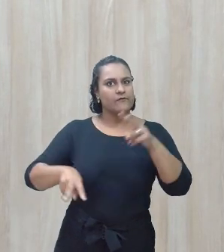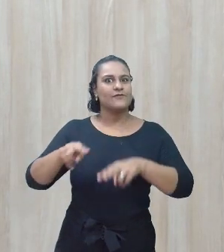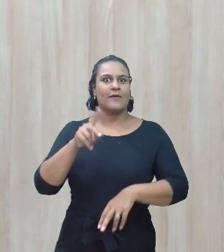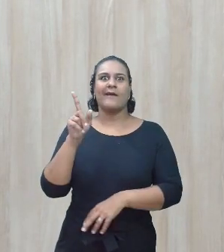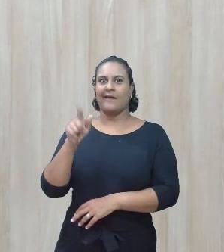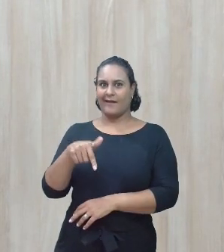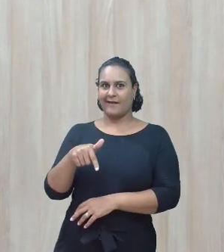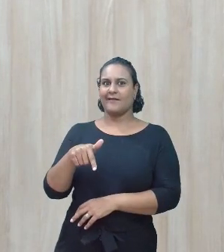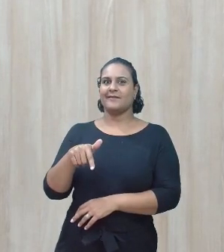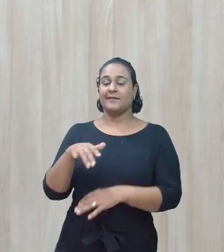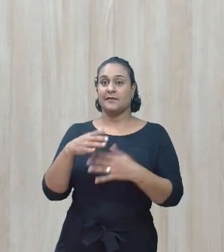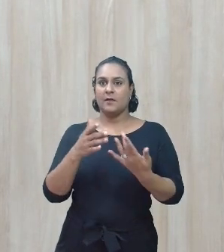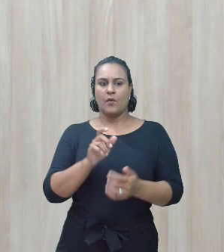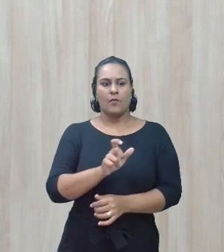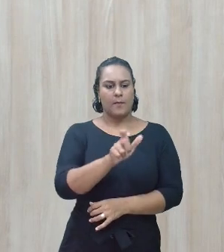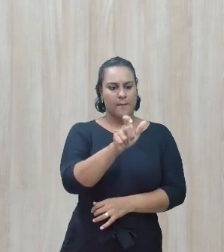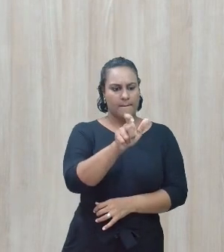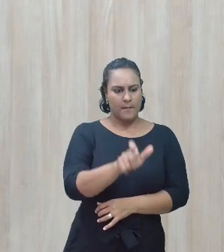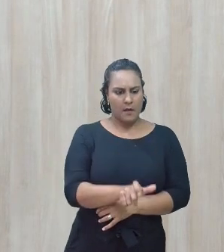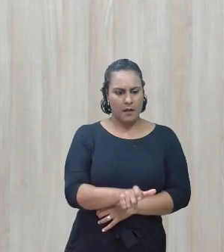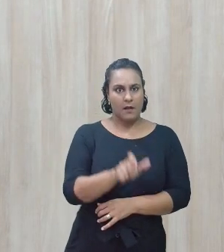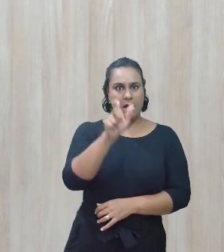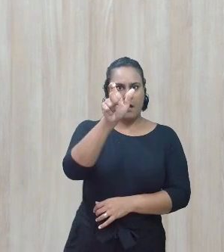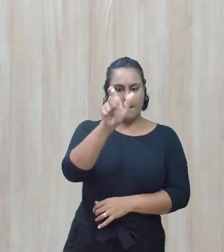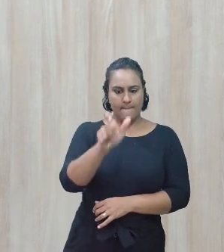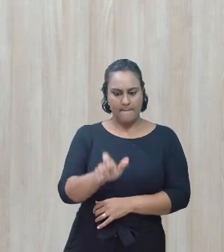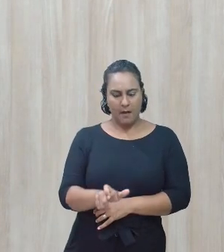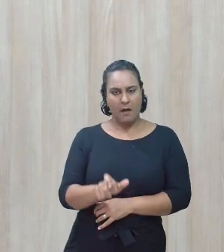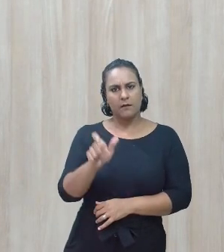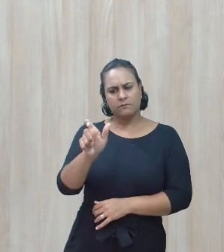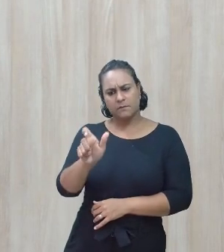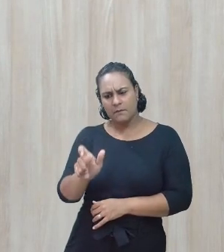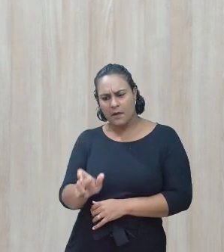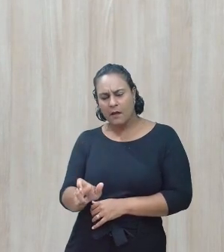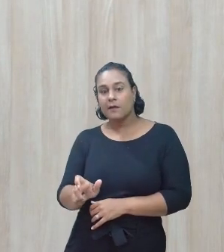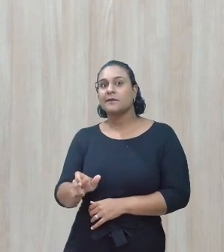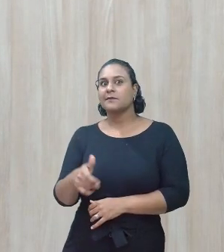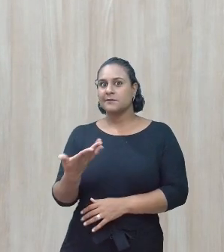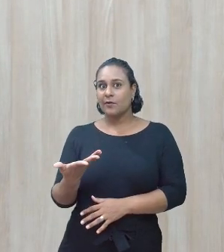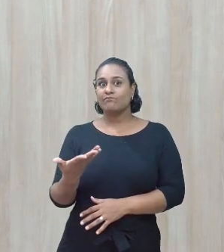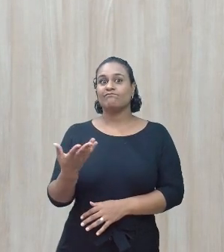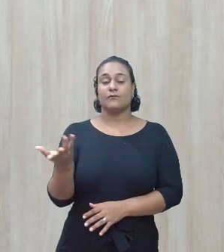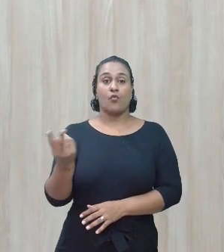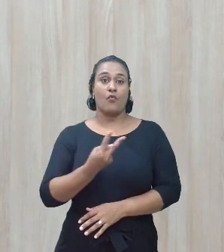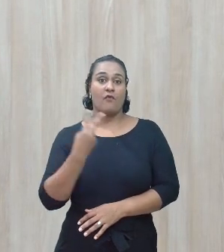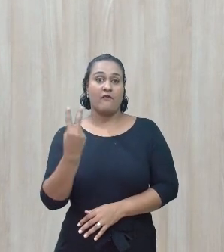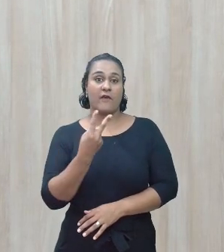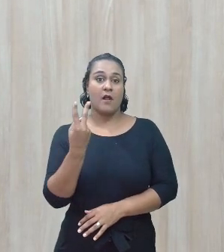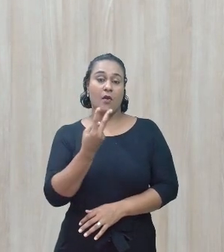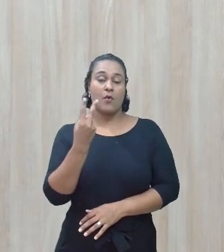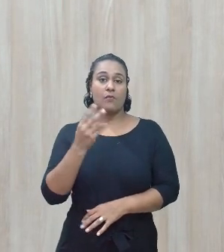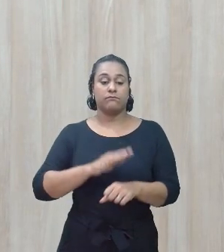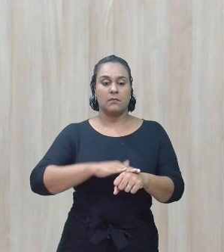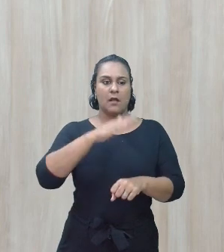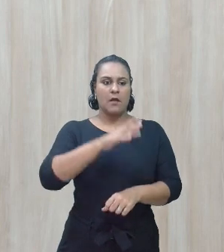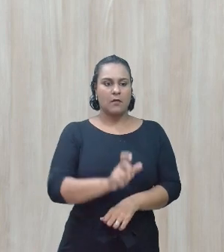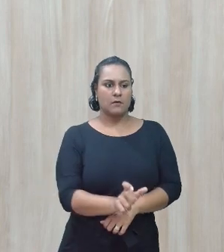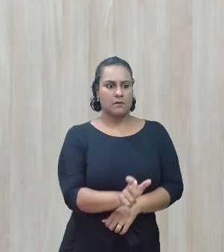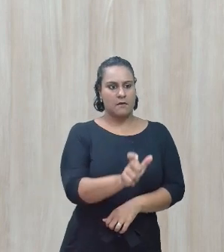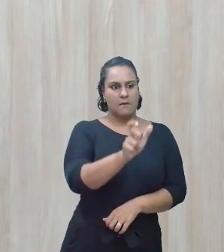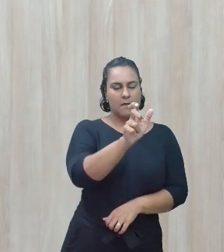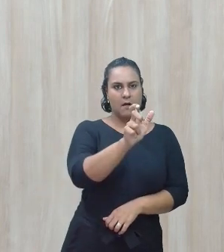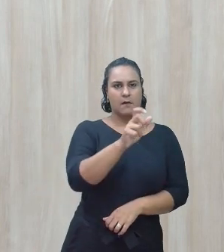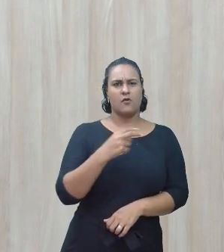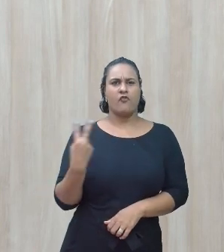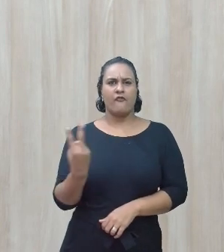a altura das barras ela é mais alta quando o valor é maior, ela é mais baixa quando o valor é menor. Então esse